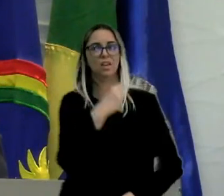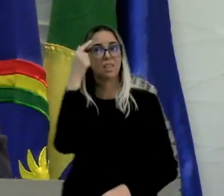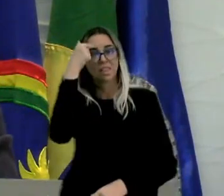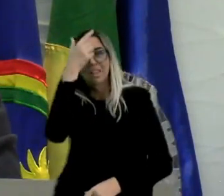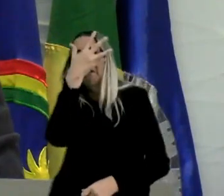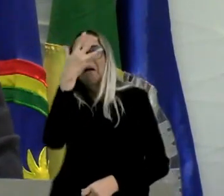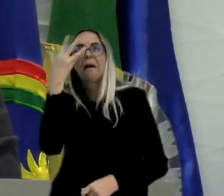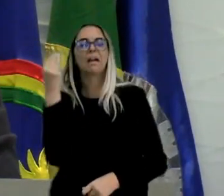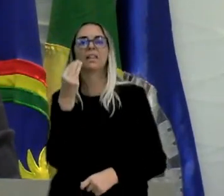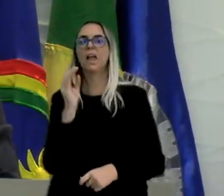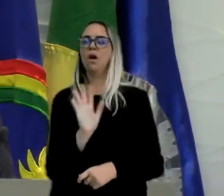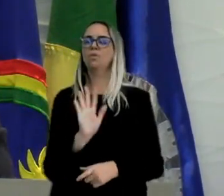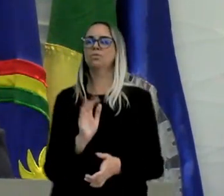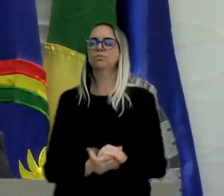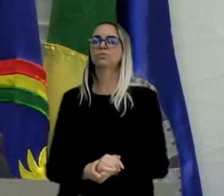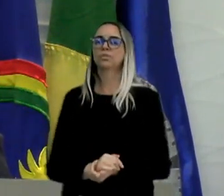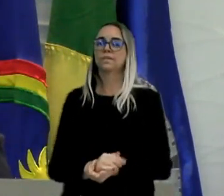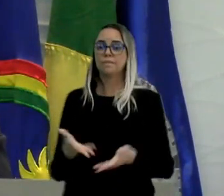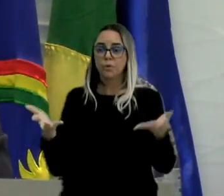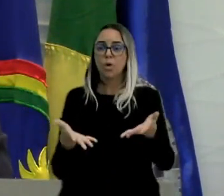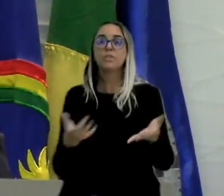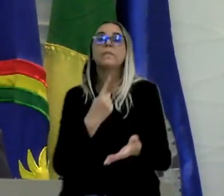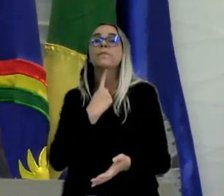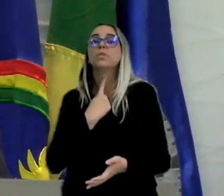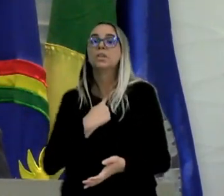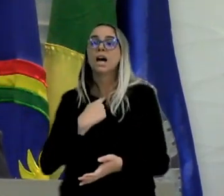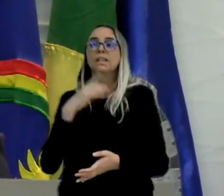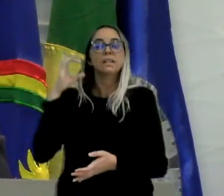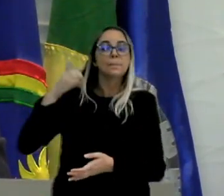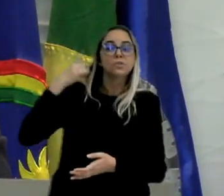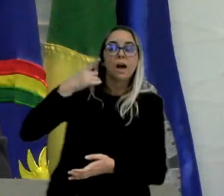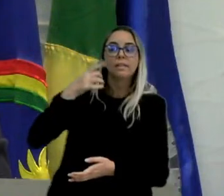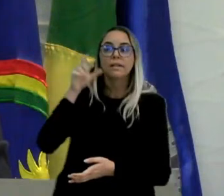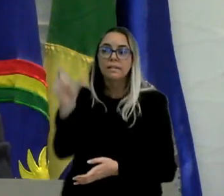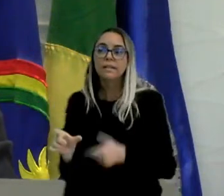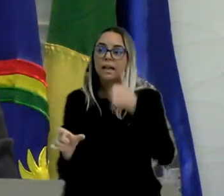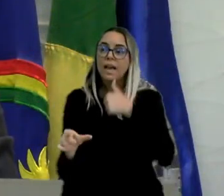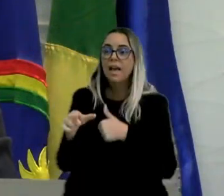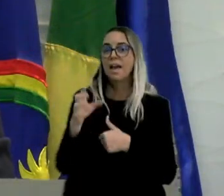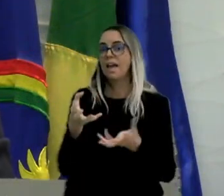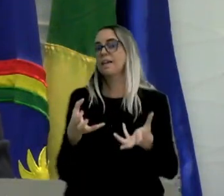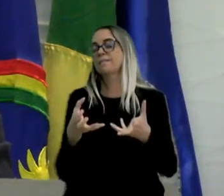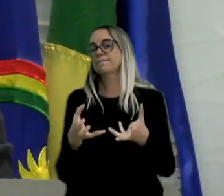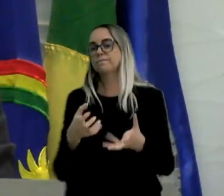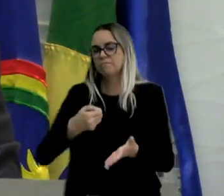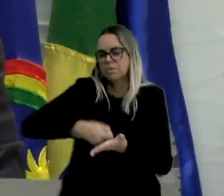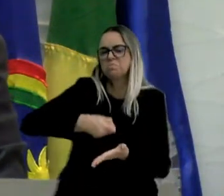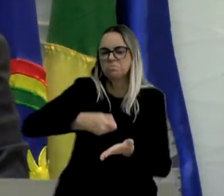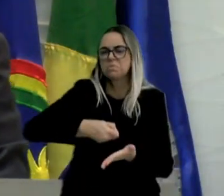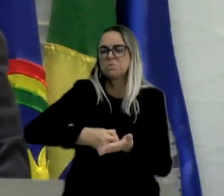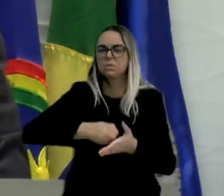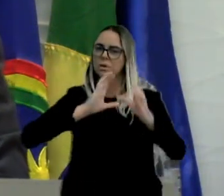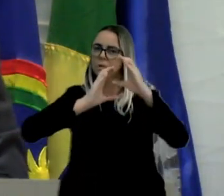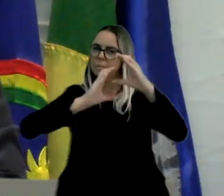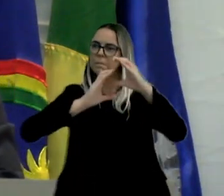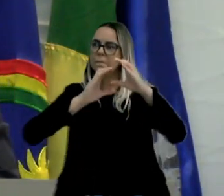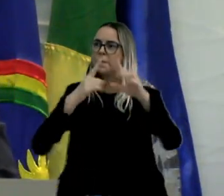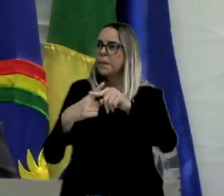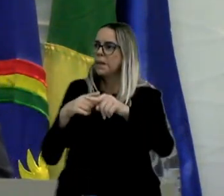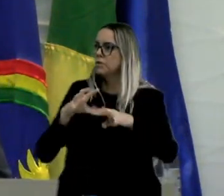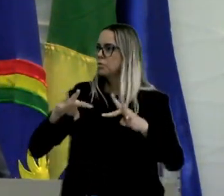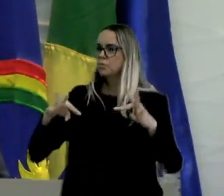não hoje é vontade da deputada ela vive insistindo na Compesa como nós todos os